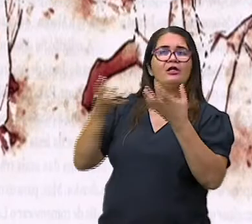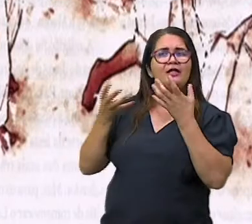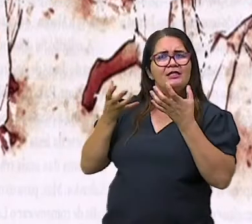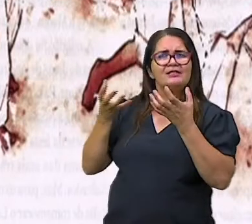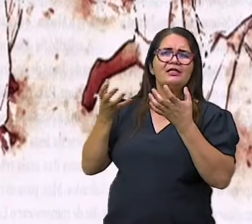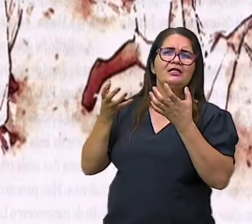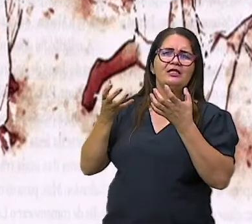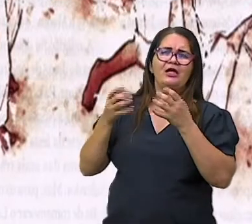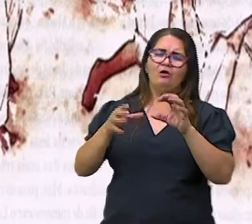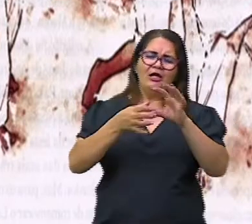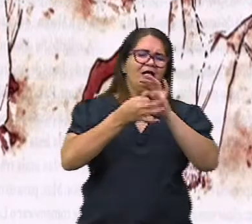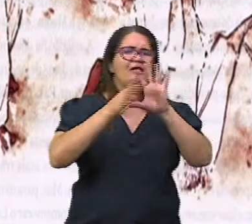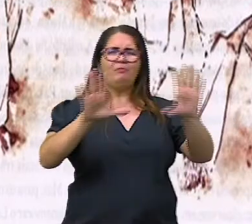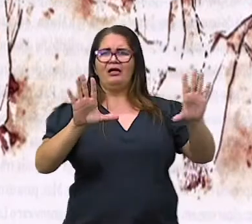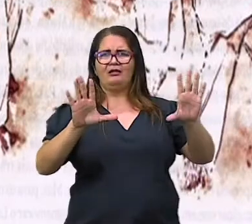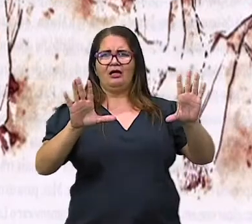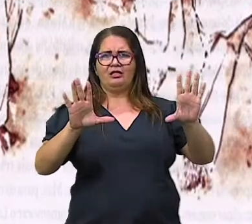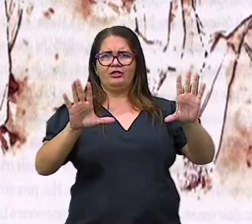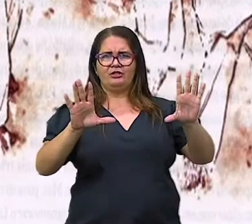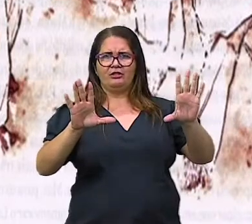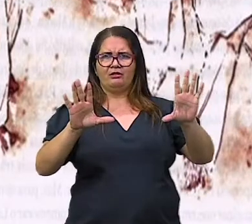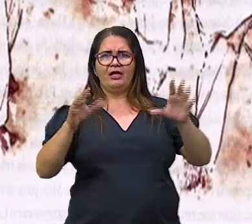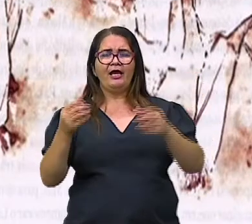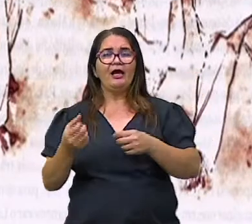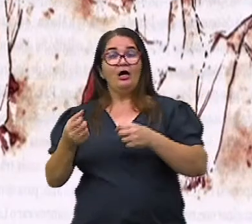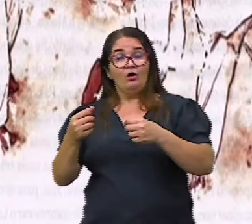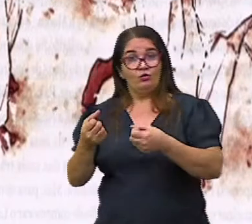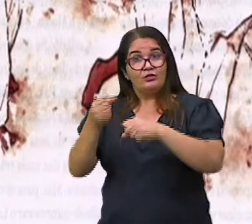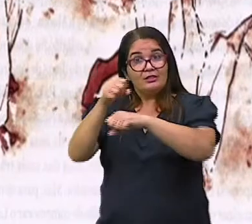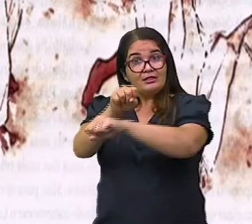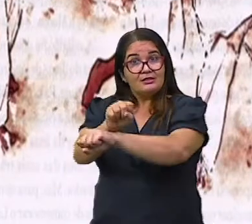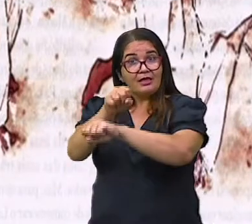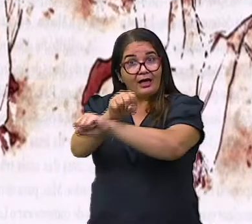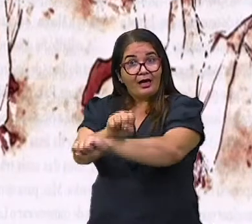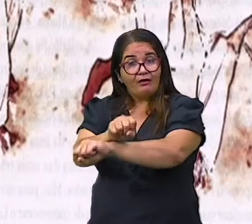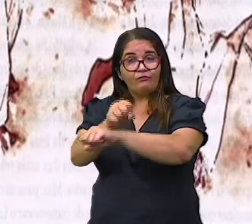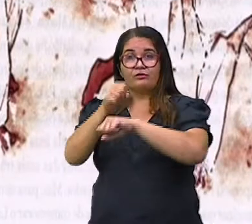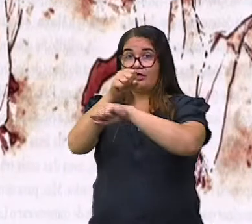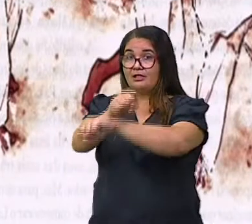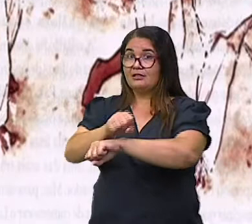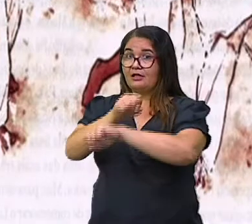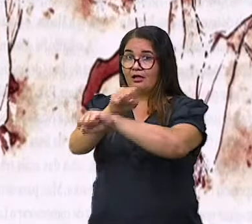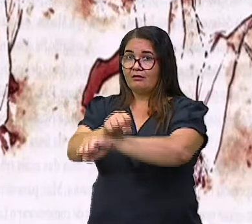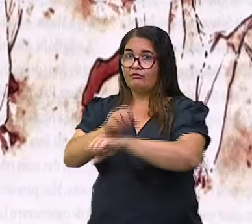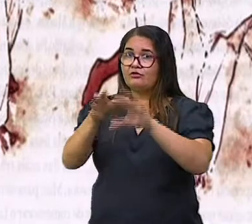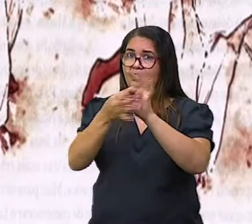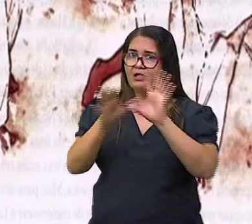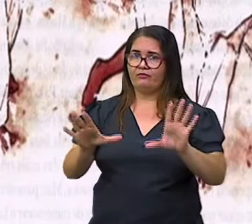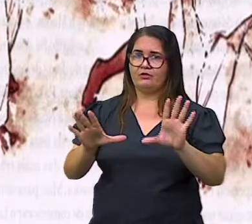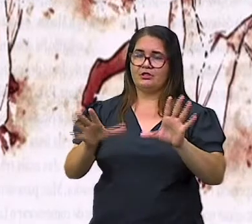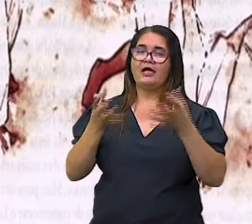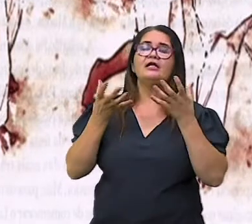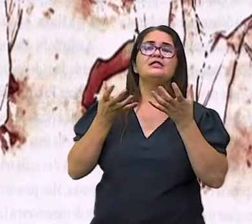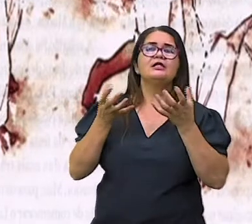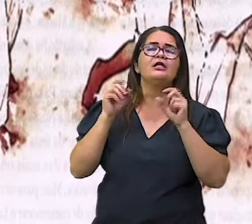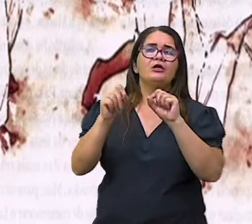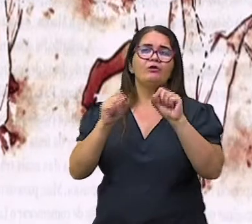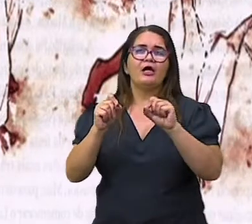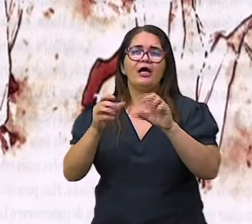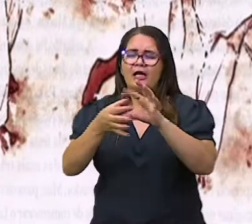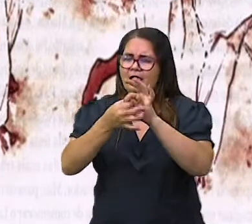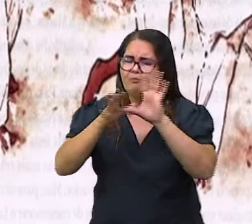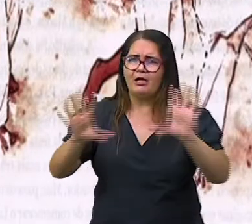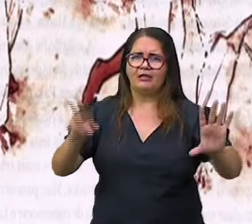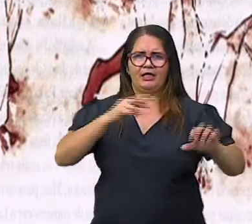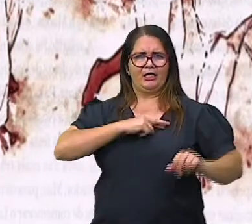imagens e queriam instalar uma autoridade muçulmana no poder de Salvador. Depois planejavam